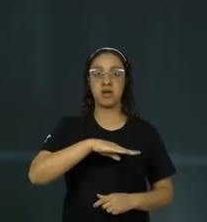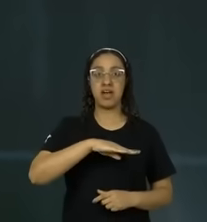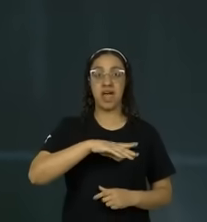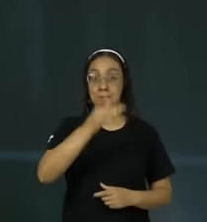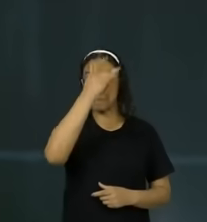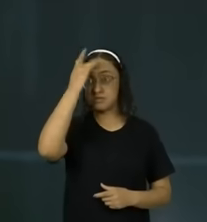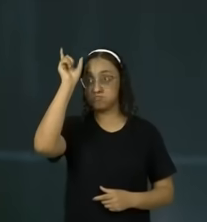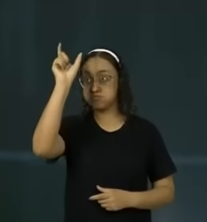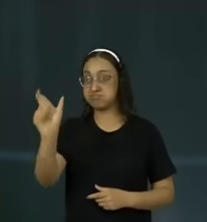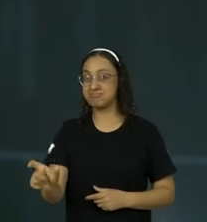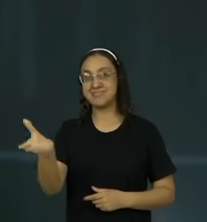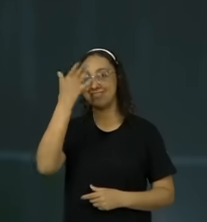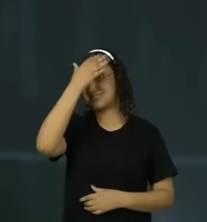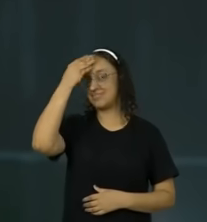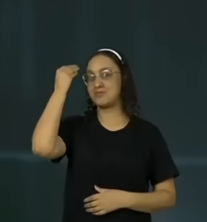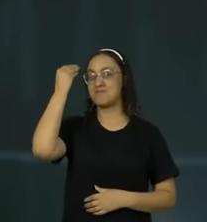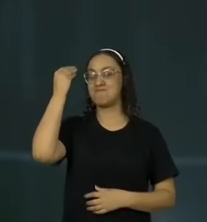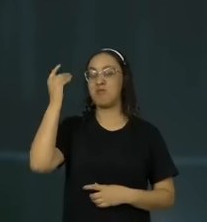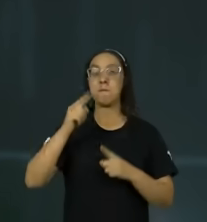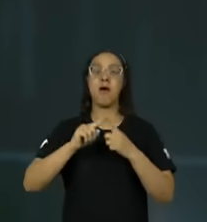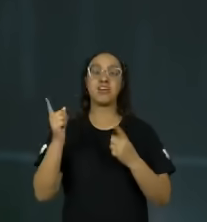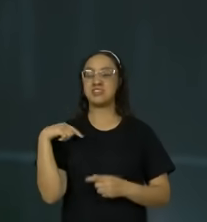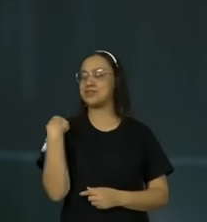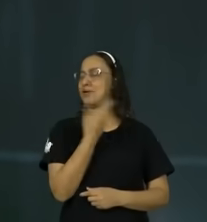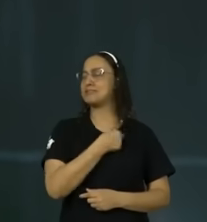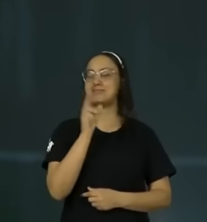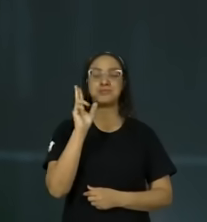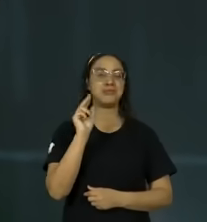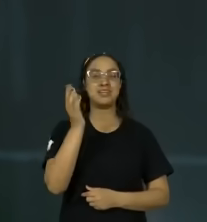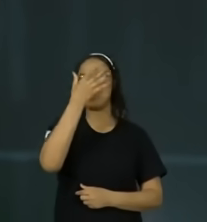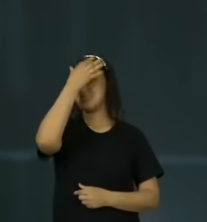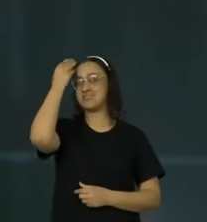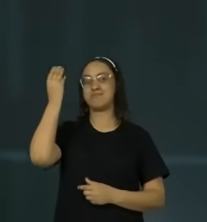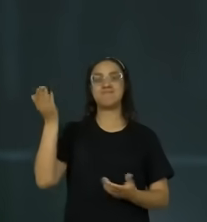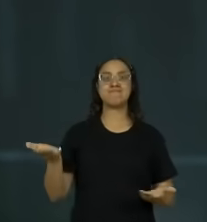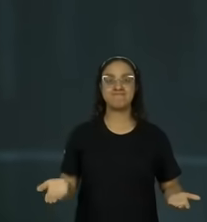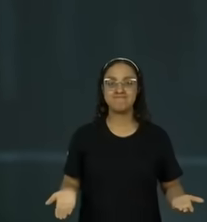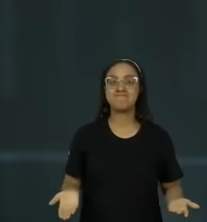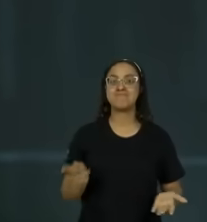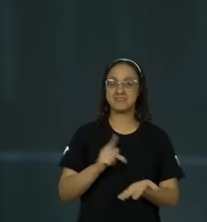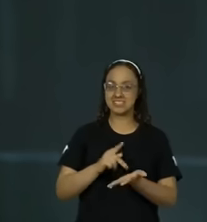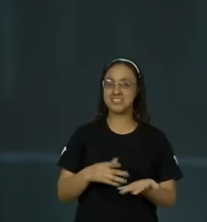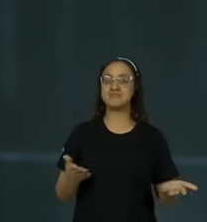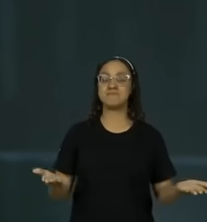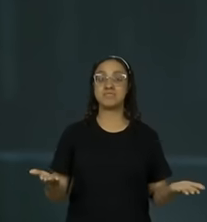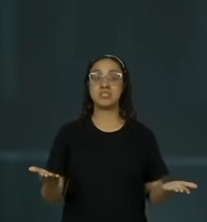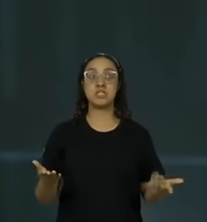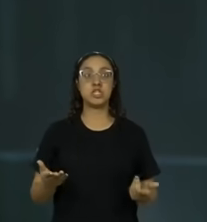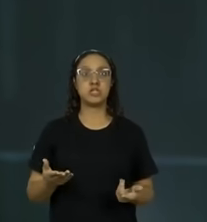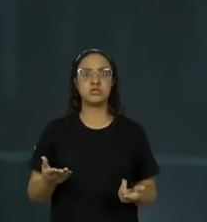José sabia que aqueles irmãos estavam lá e eles pretendiam mal contra ele. Mas José escolheu